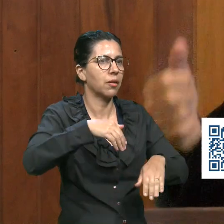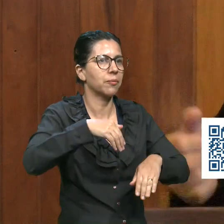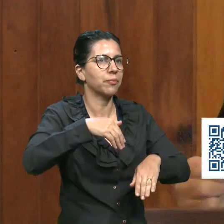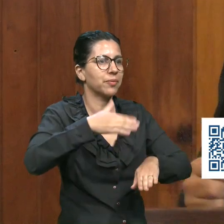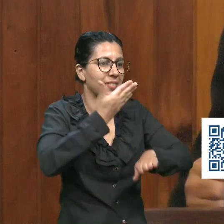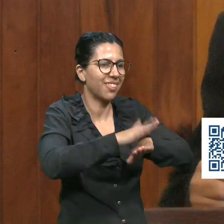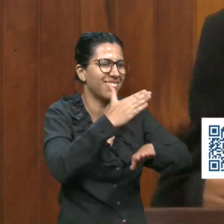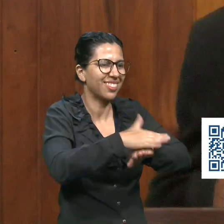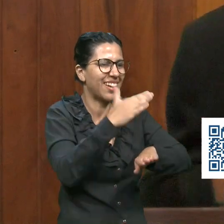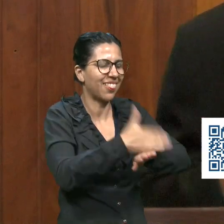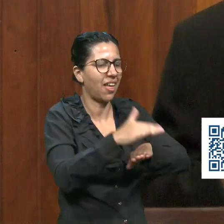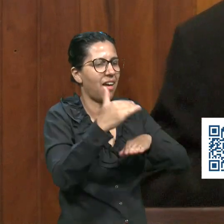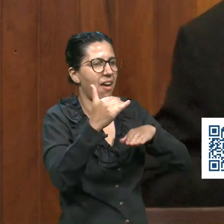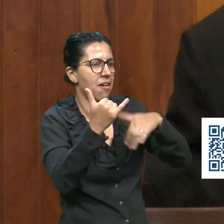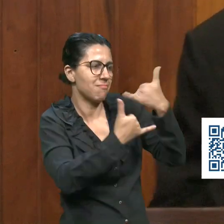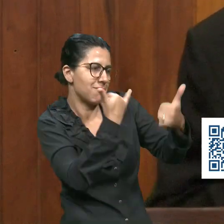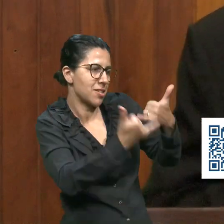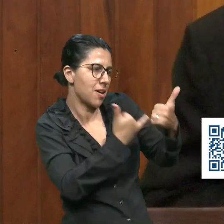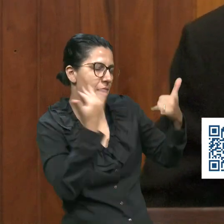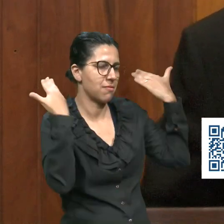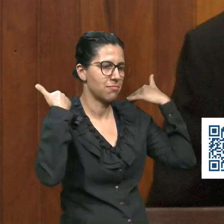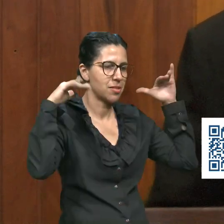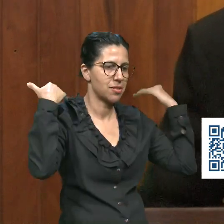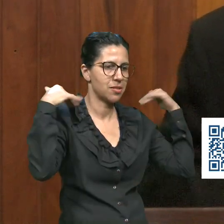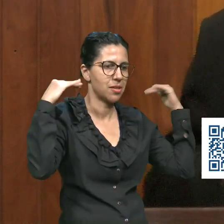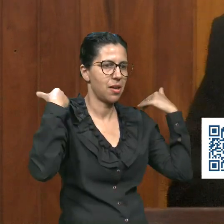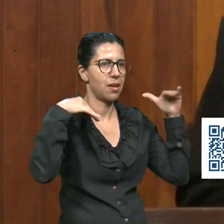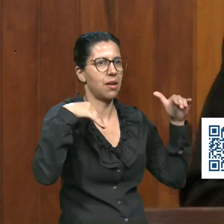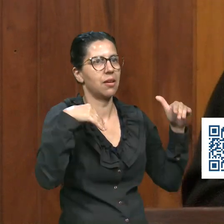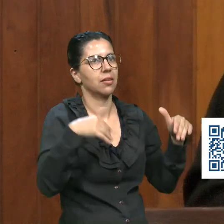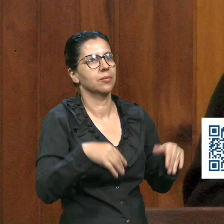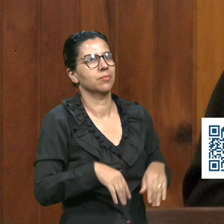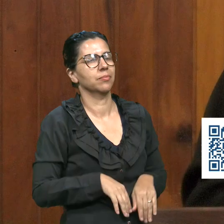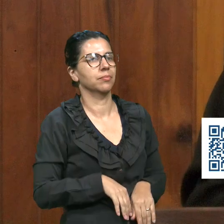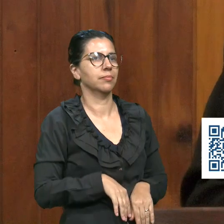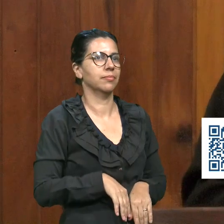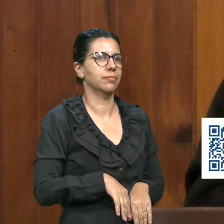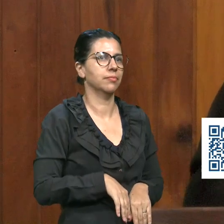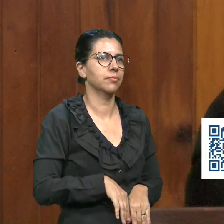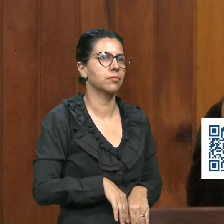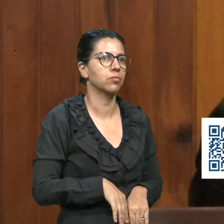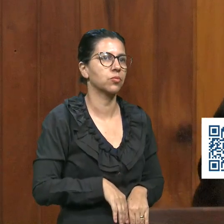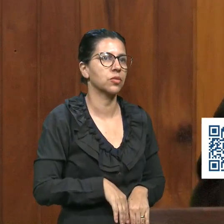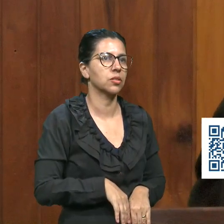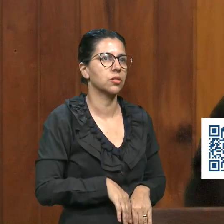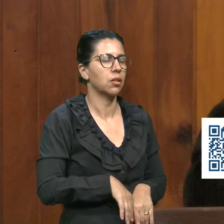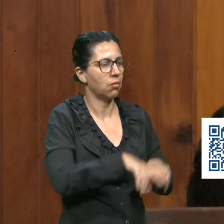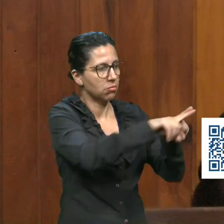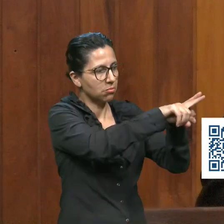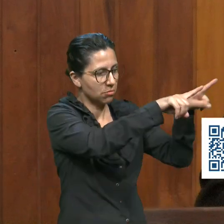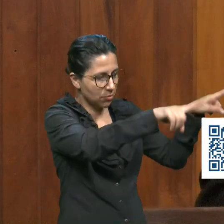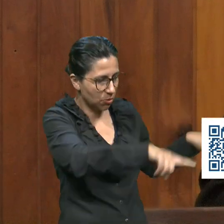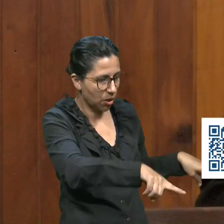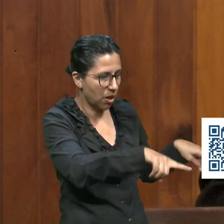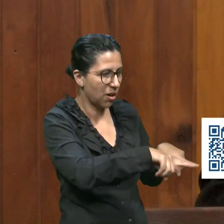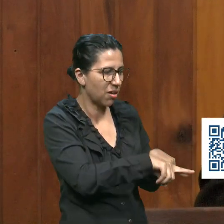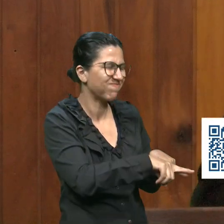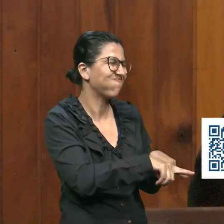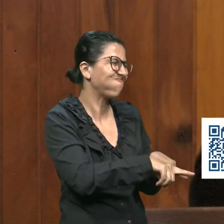se divertirem ali nos finais de semana e no meio de semana fazerem seus treinos. Um local que está muito